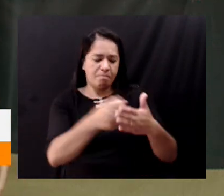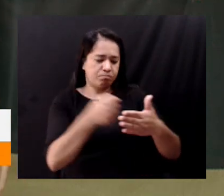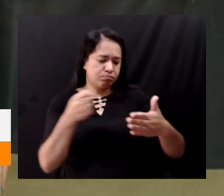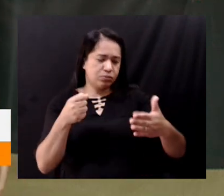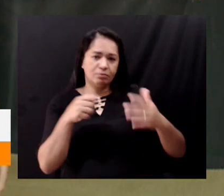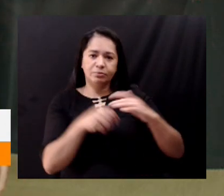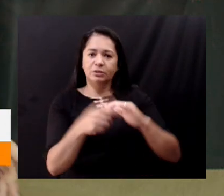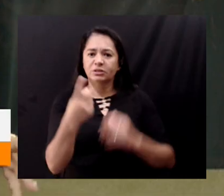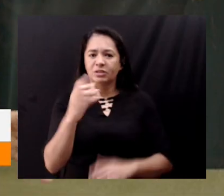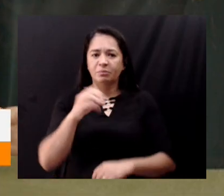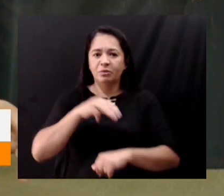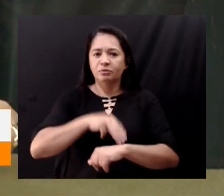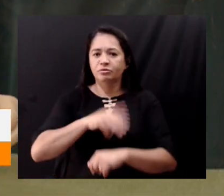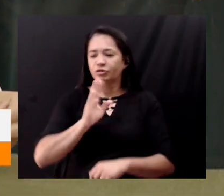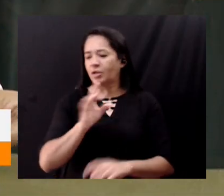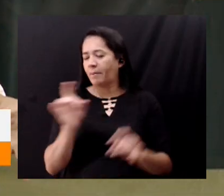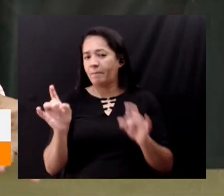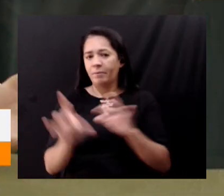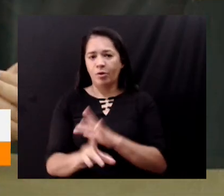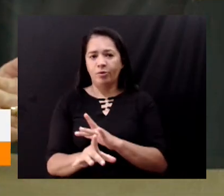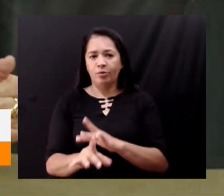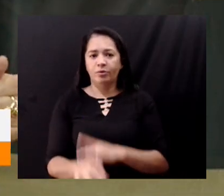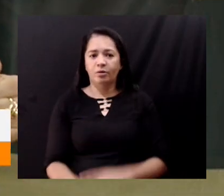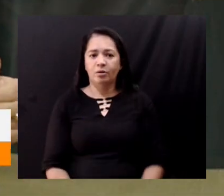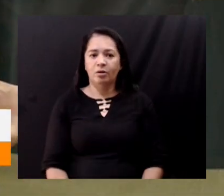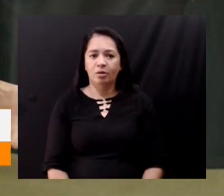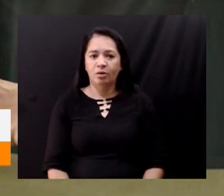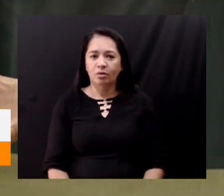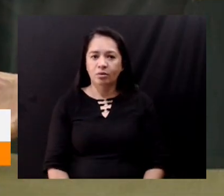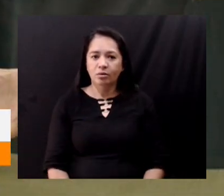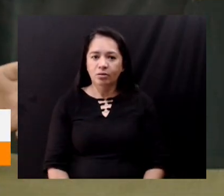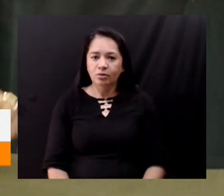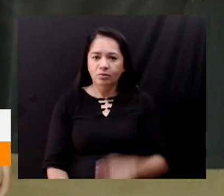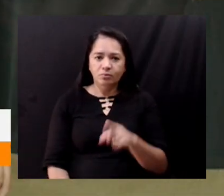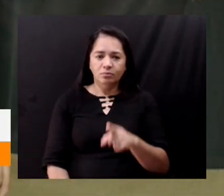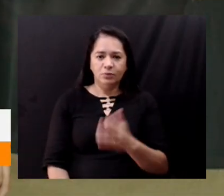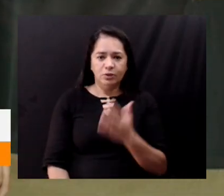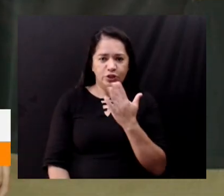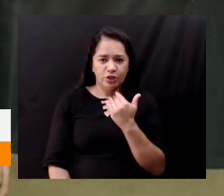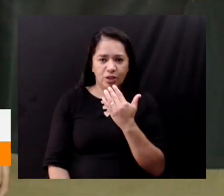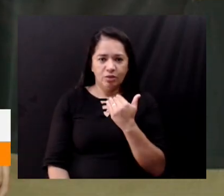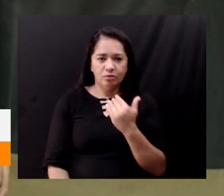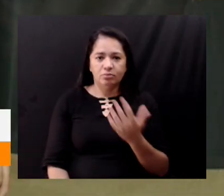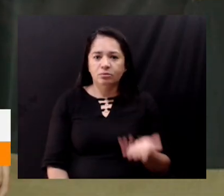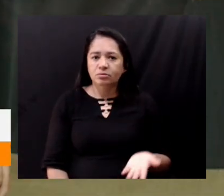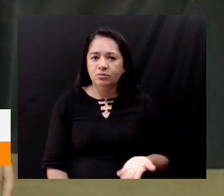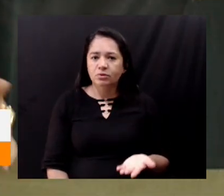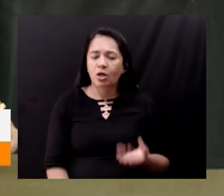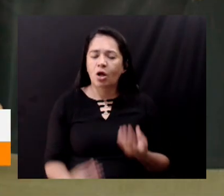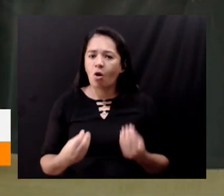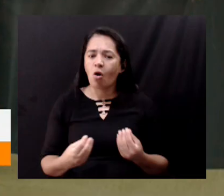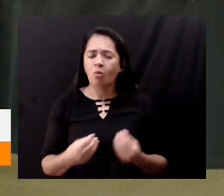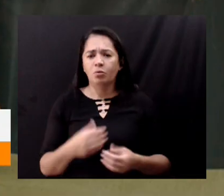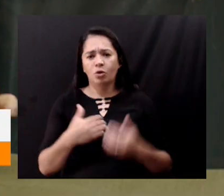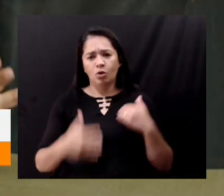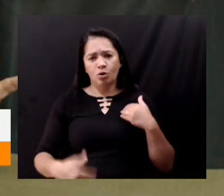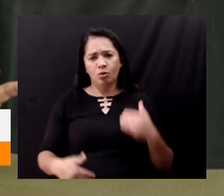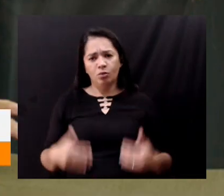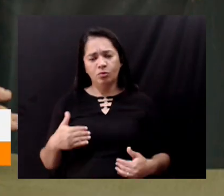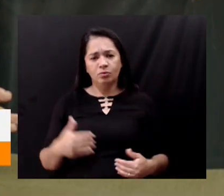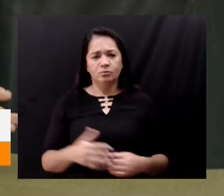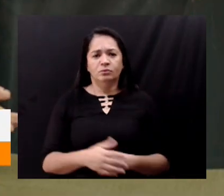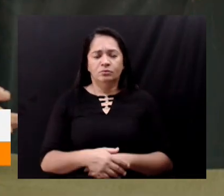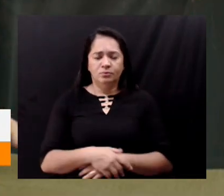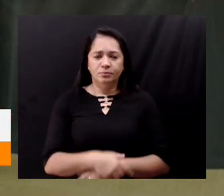olha, tem uns até que 3 minutos estão prontos, você se alimenta, e aí, como é que fica o corpo? Só que tem